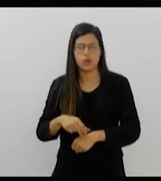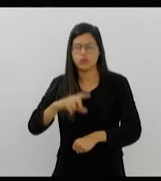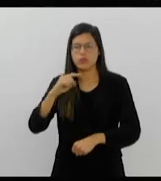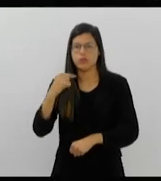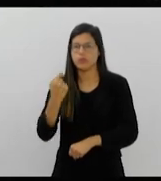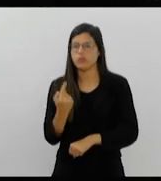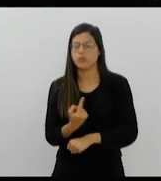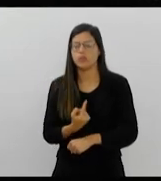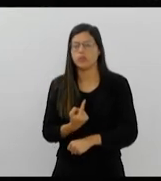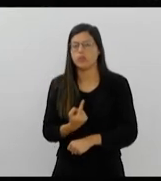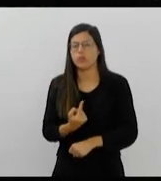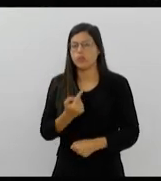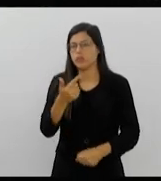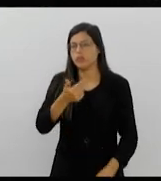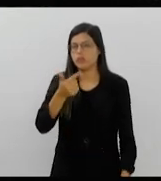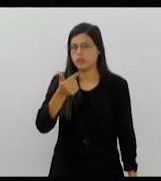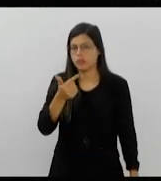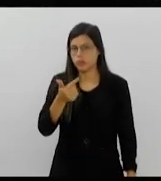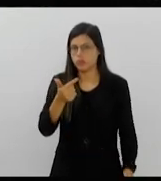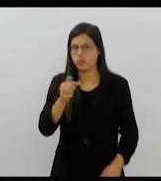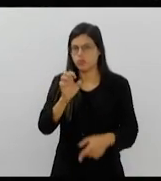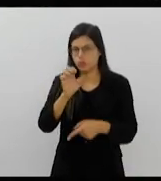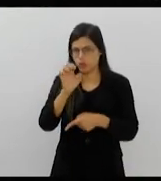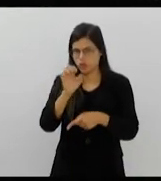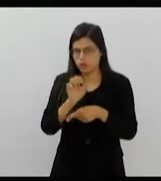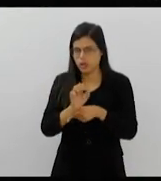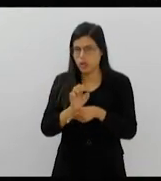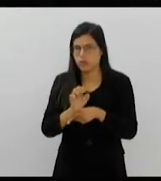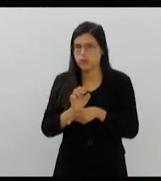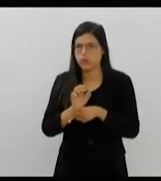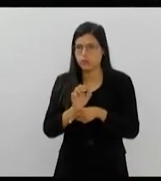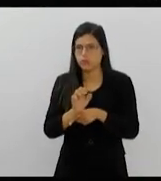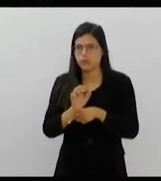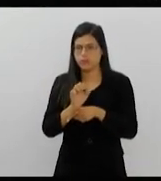segunda unidade da federação